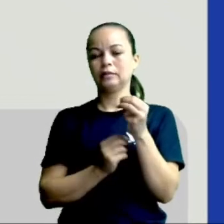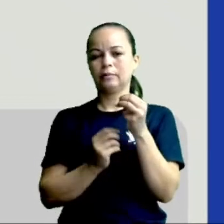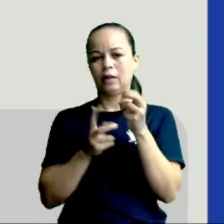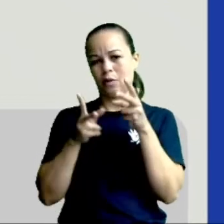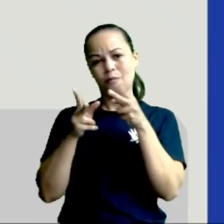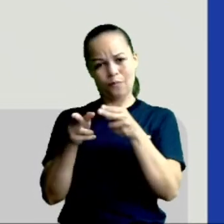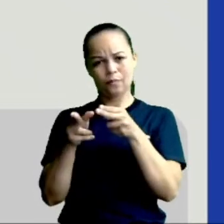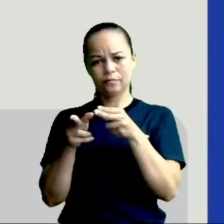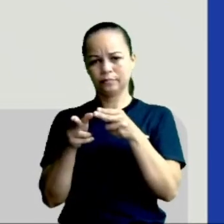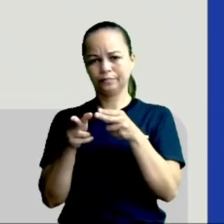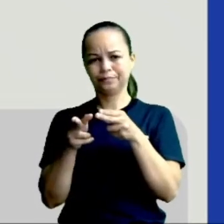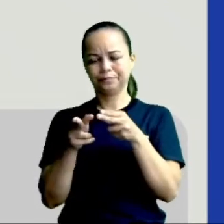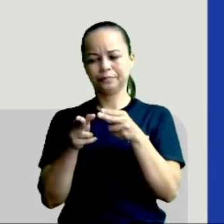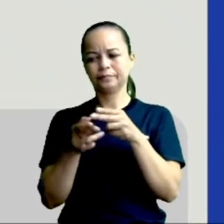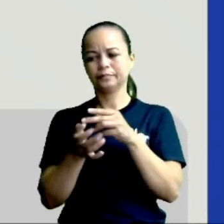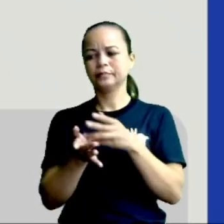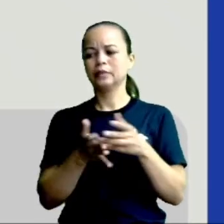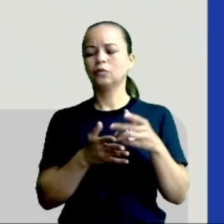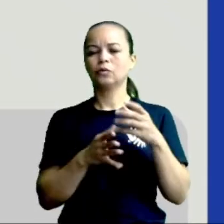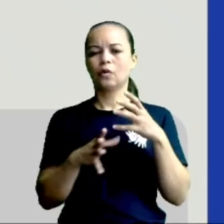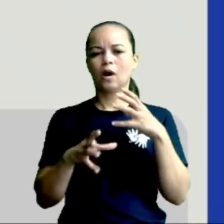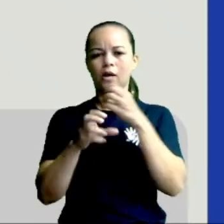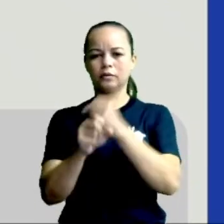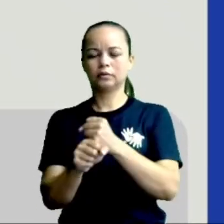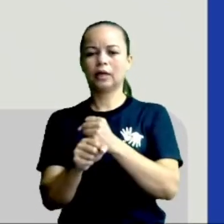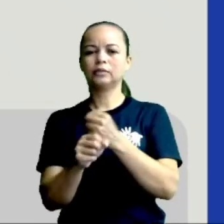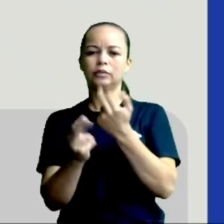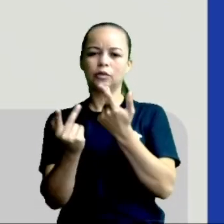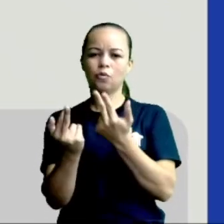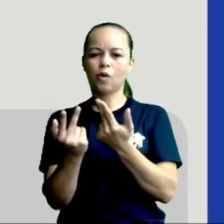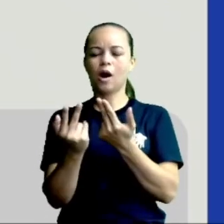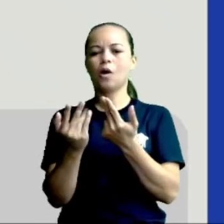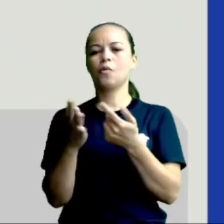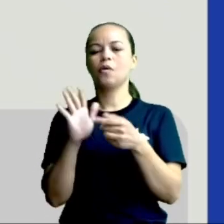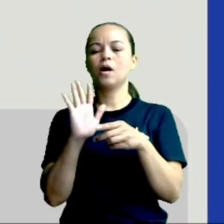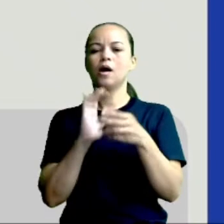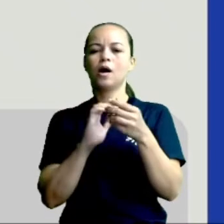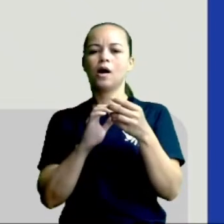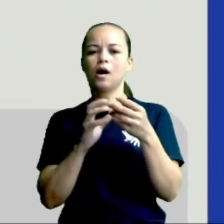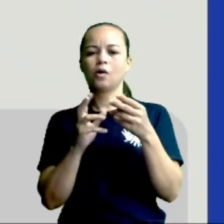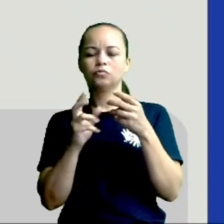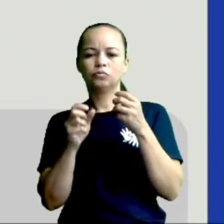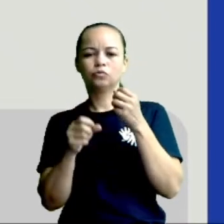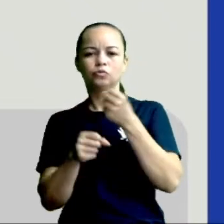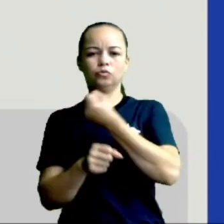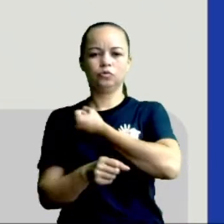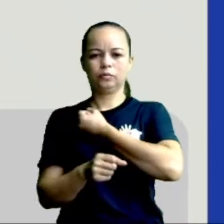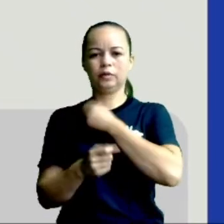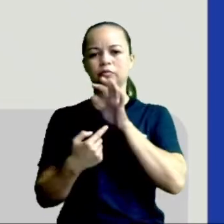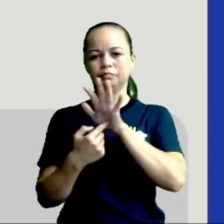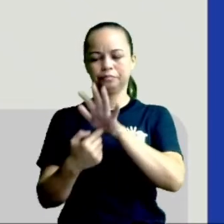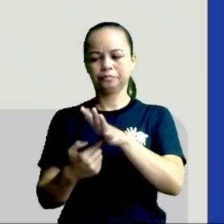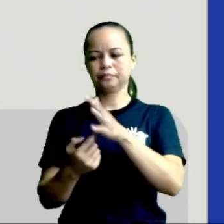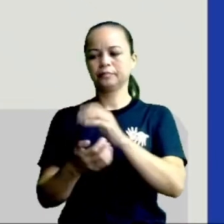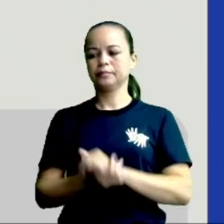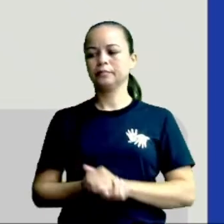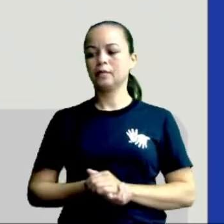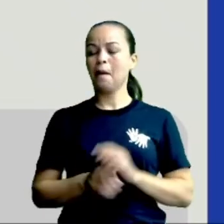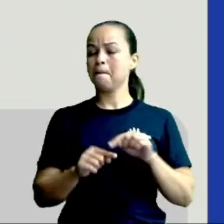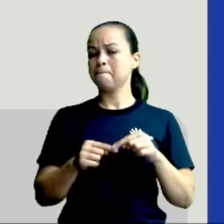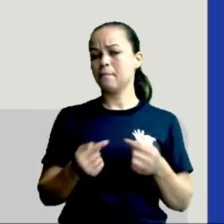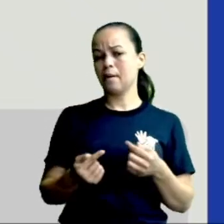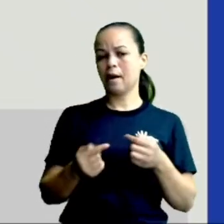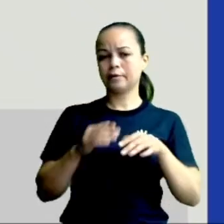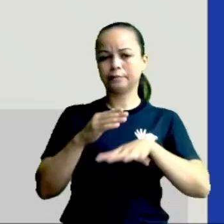tenho aí também uma igualdade né quando eu tenho um resultado igual a operação foi realizada Mas o que eu